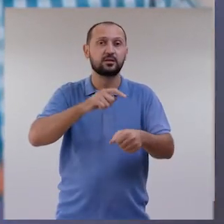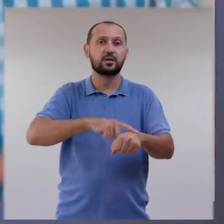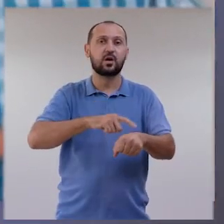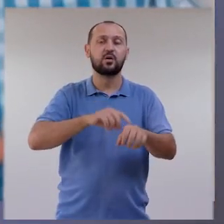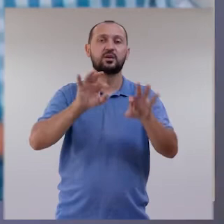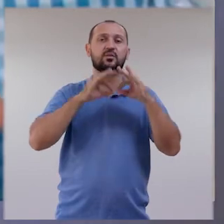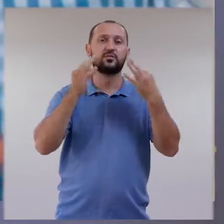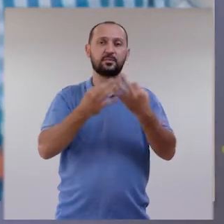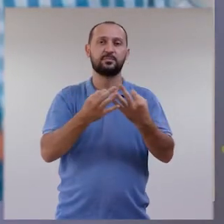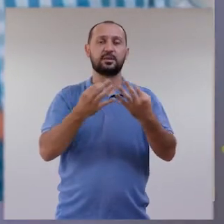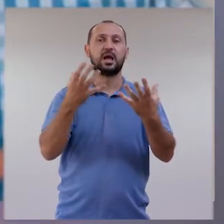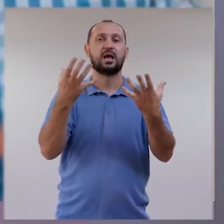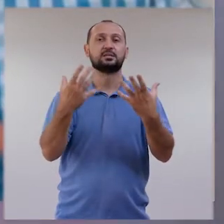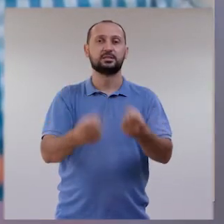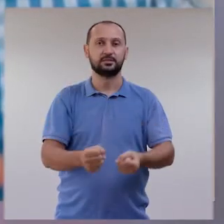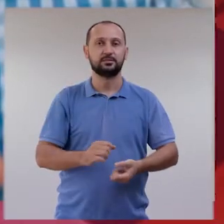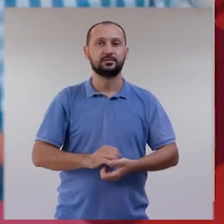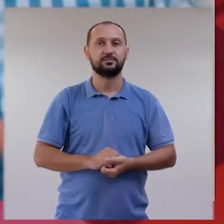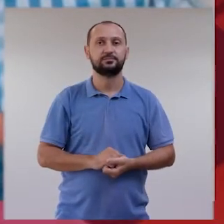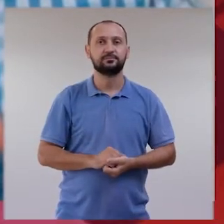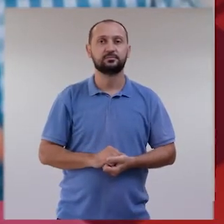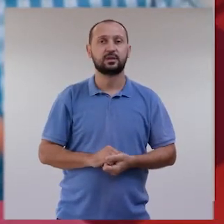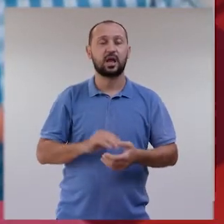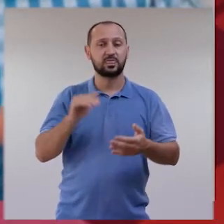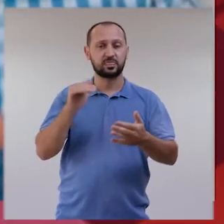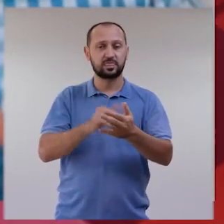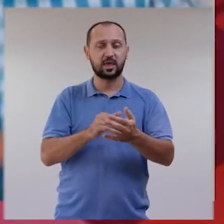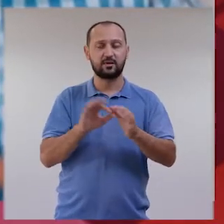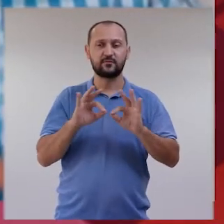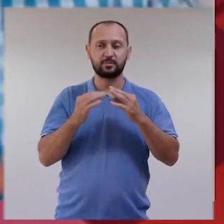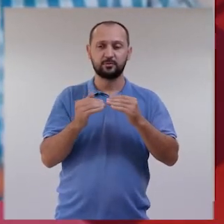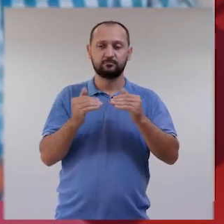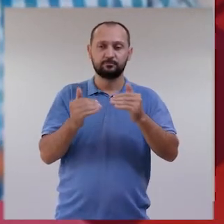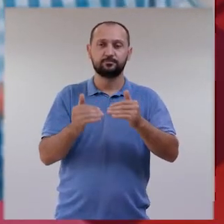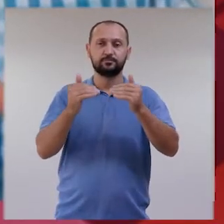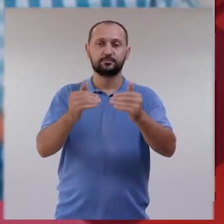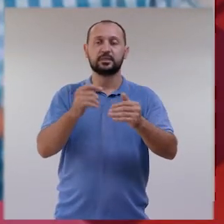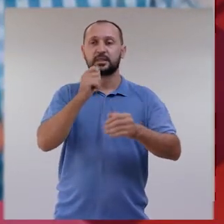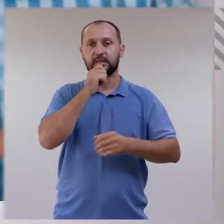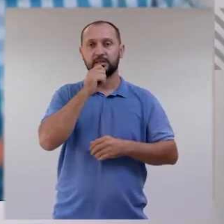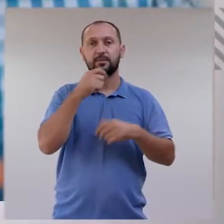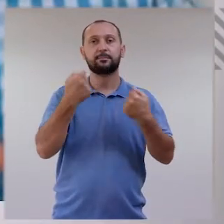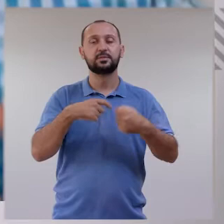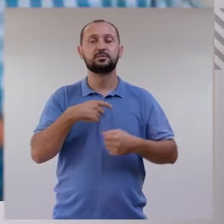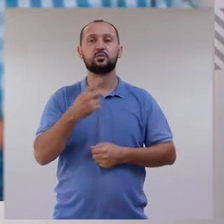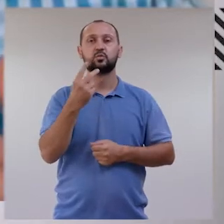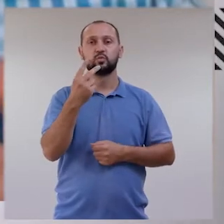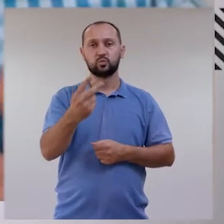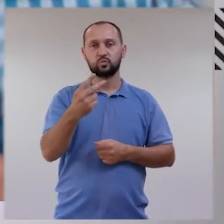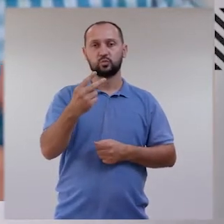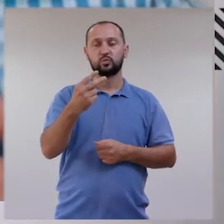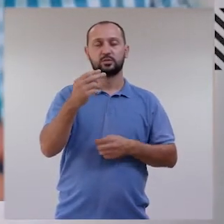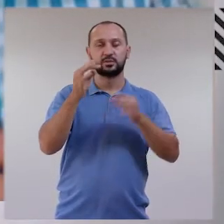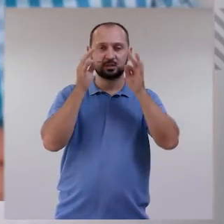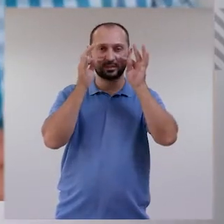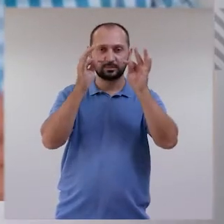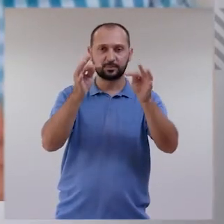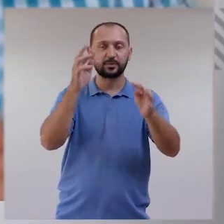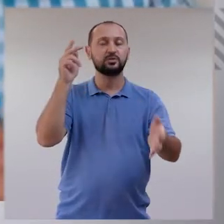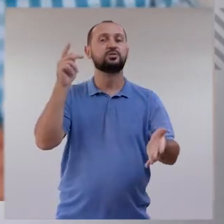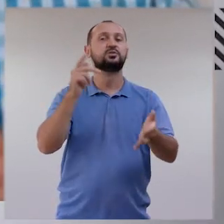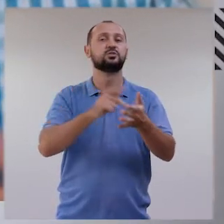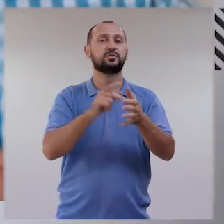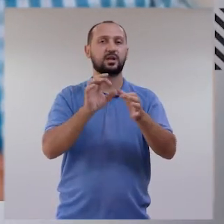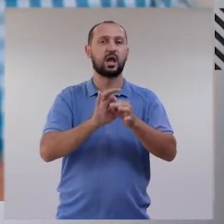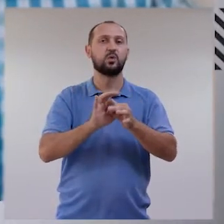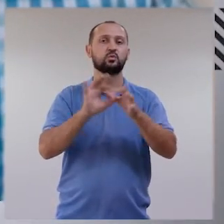concretizada com autorização da família, parente até segundo grau, e além de tudo, ainda você tem que ter 2 testemunhas para